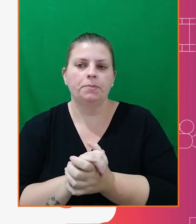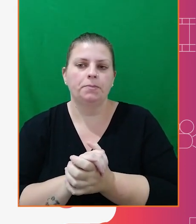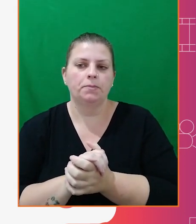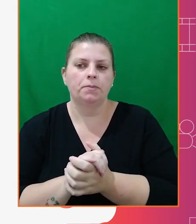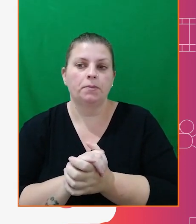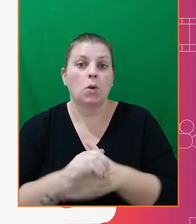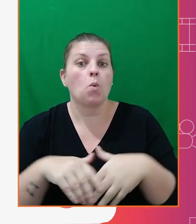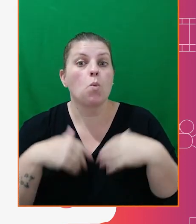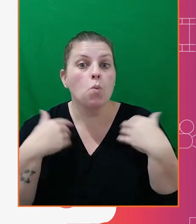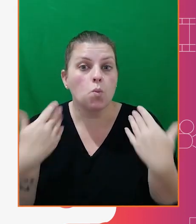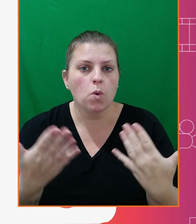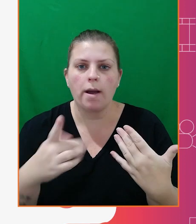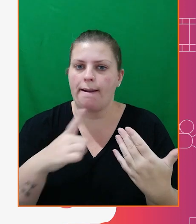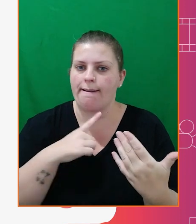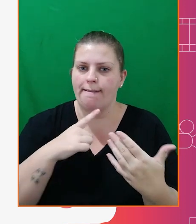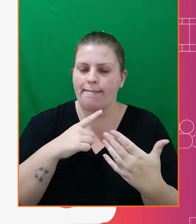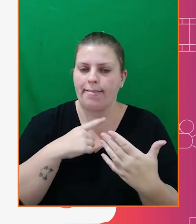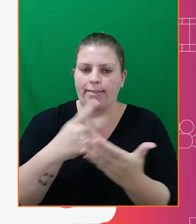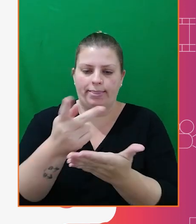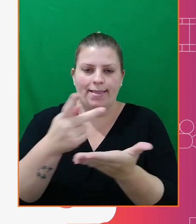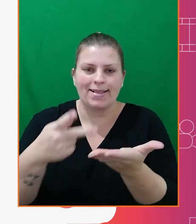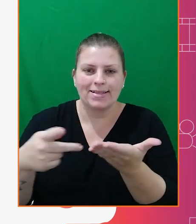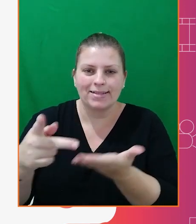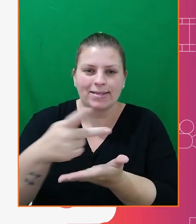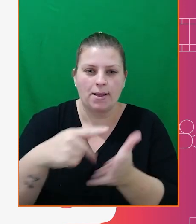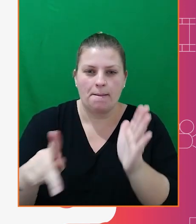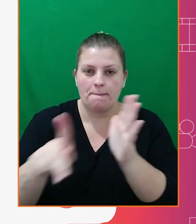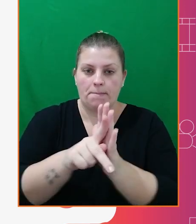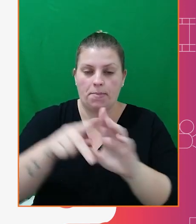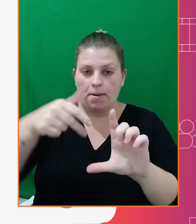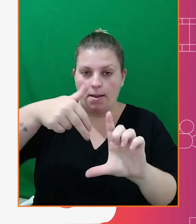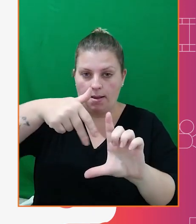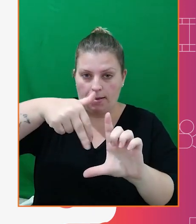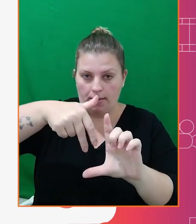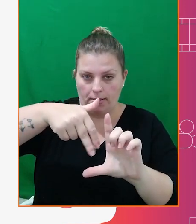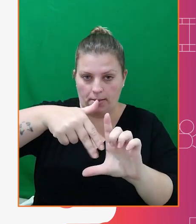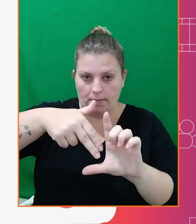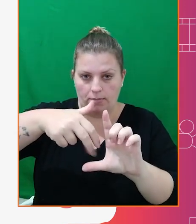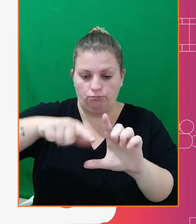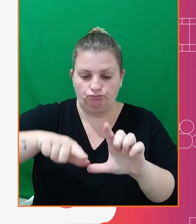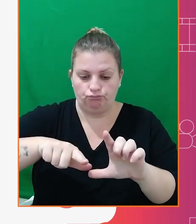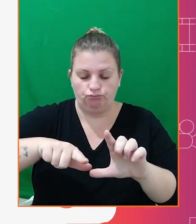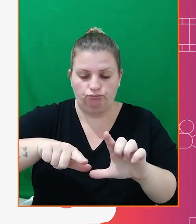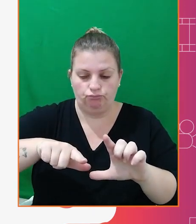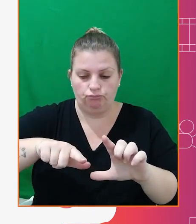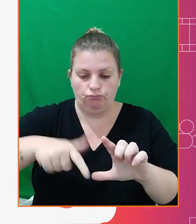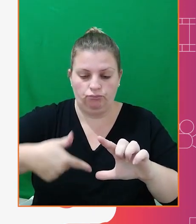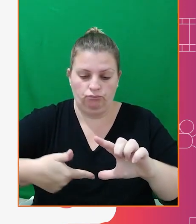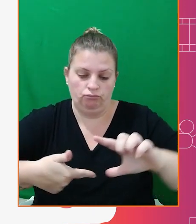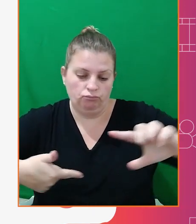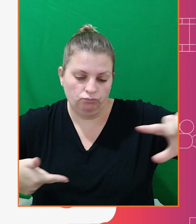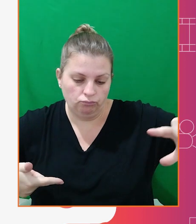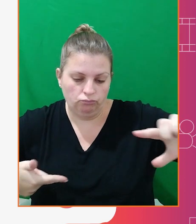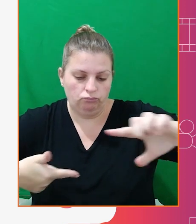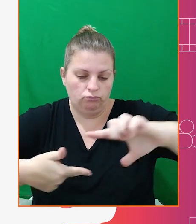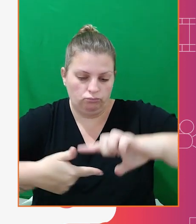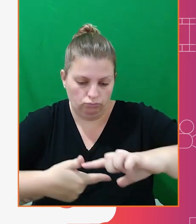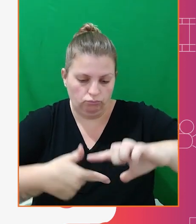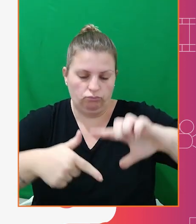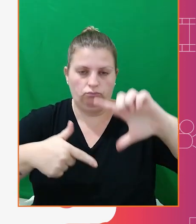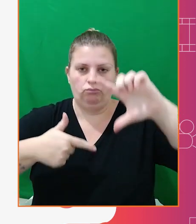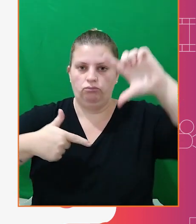tratamos dos desenhos para animações, a função do enquadramento e composição continuam